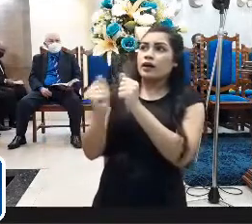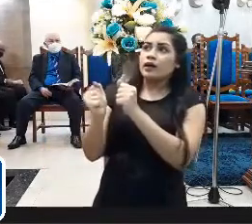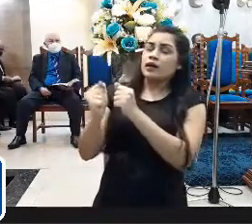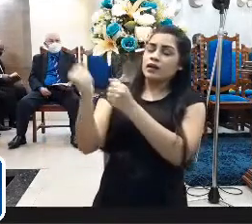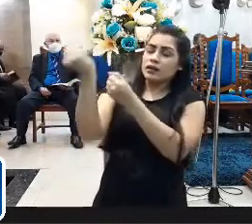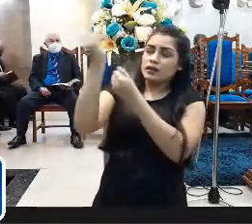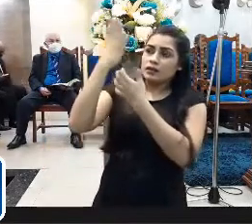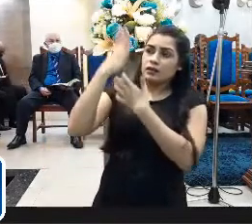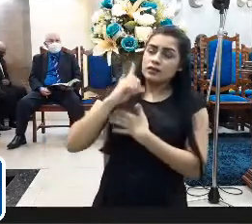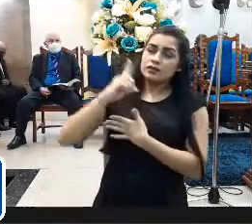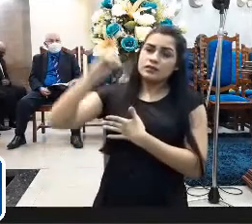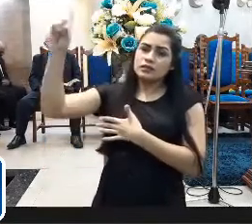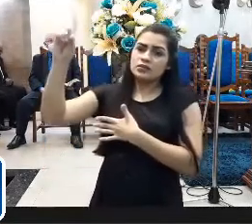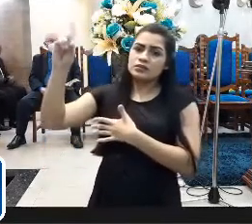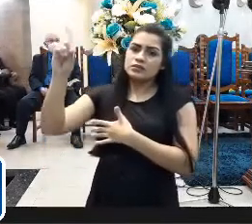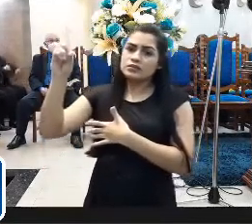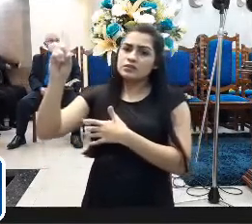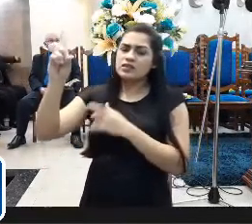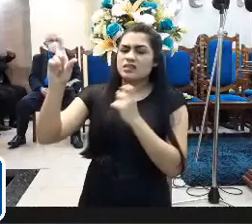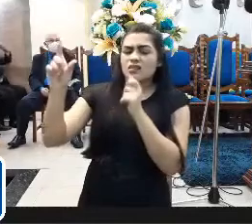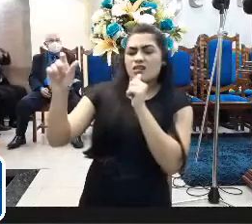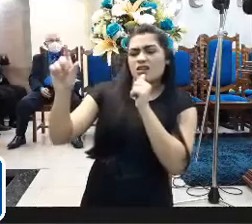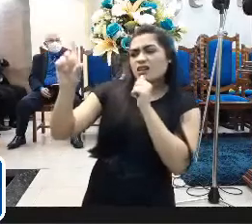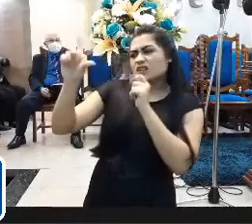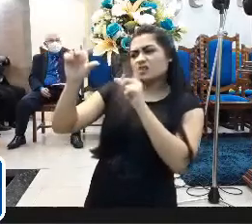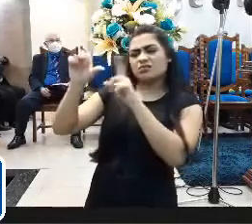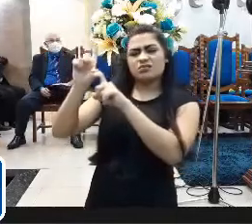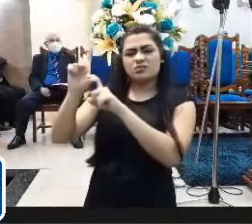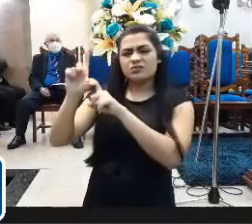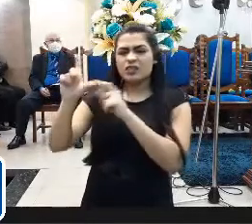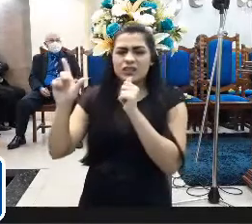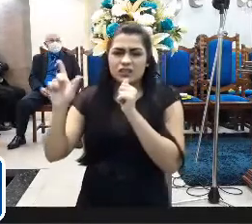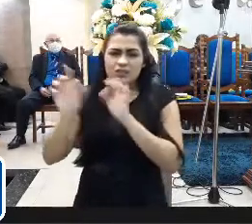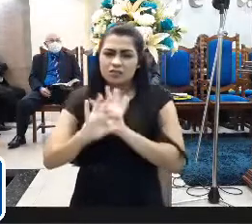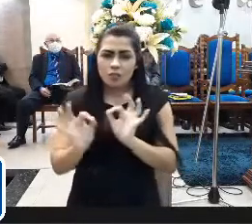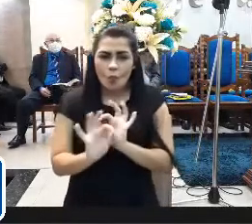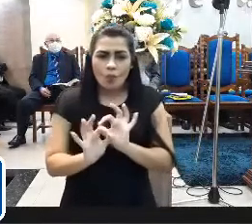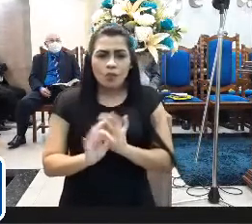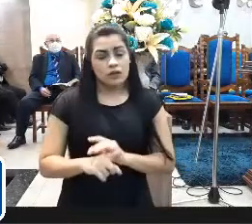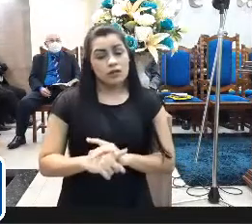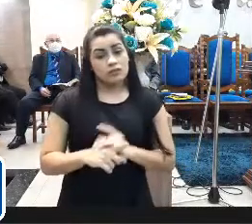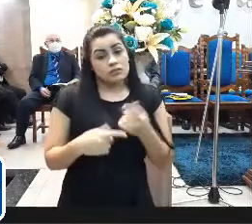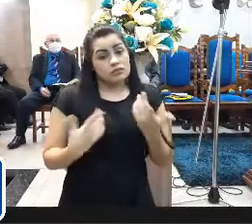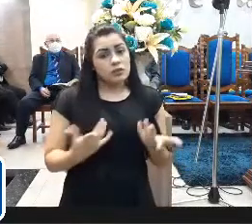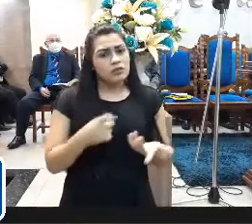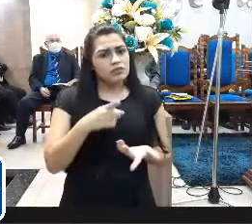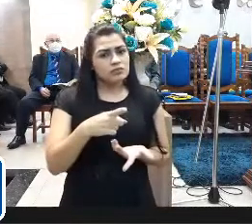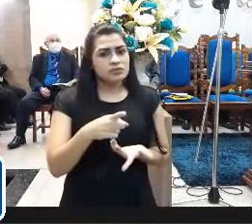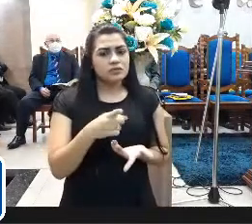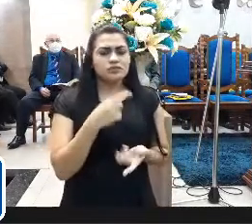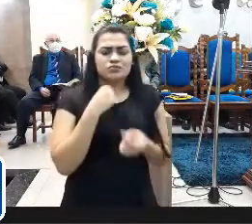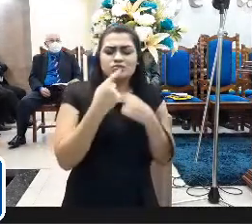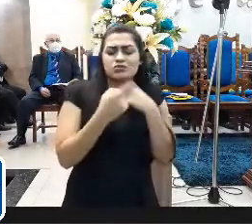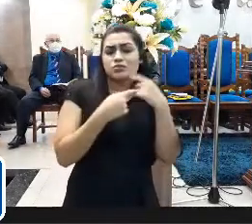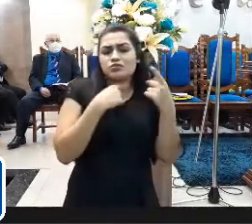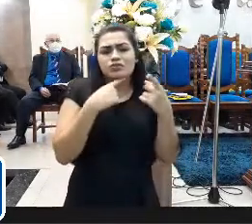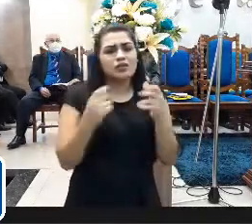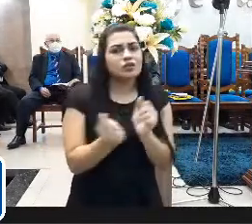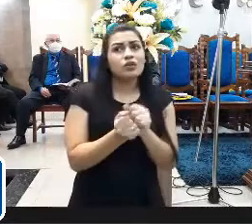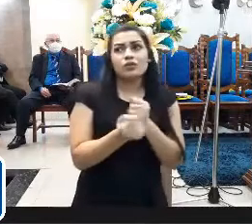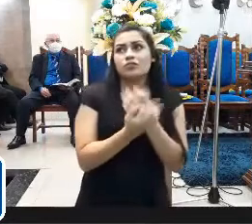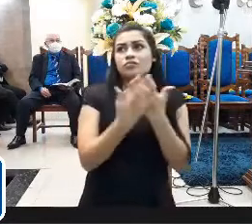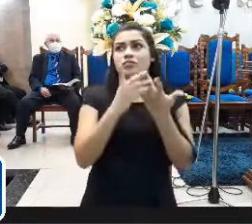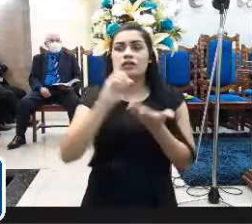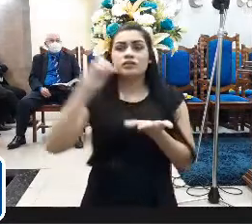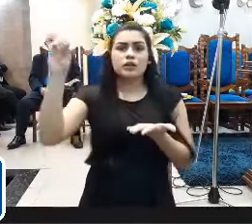você não vai conseguir glorificar a Deus na prova. Você não vai conseguir glorificar a Deus no sofrimento. Não vai. Você vai